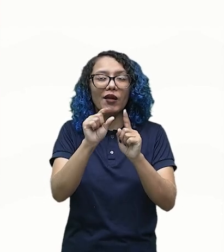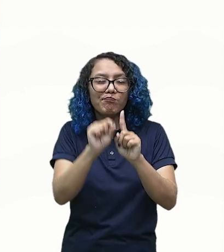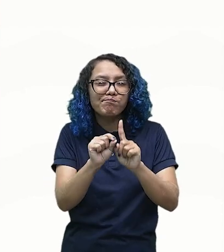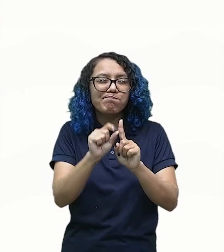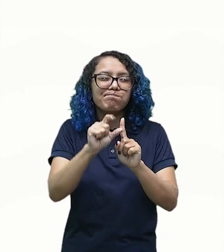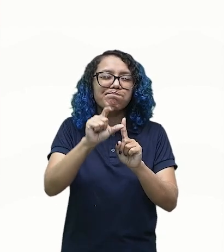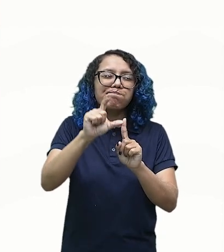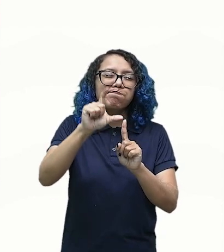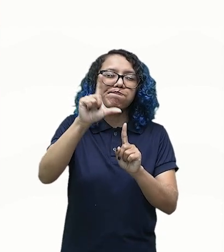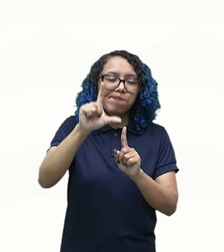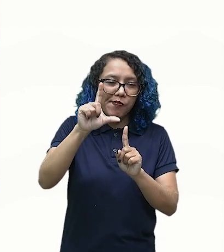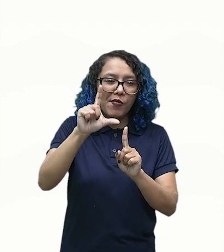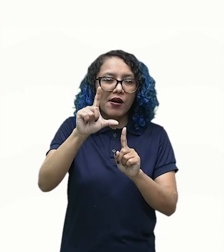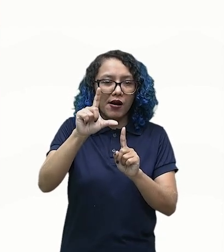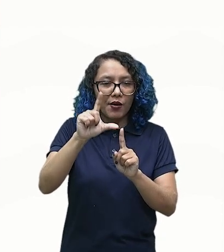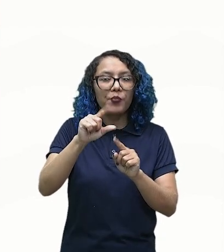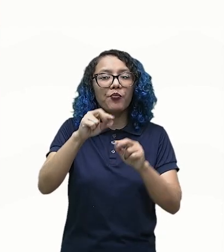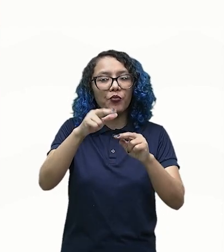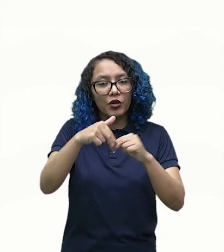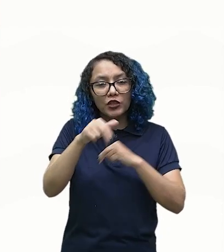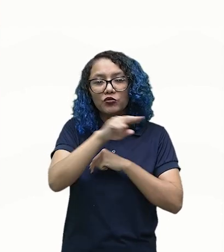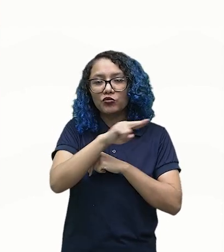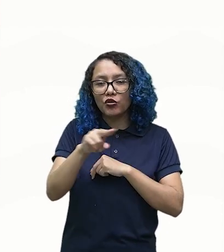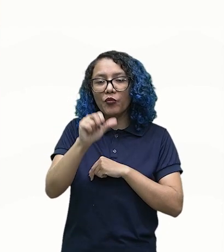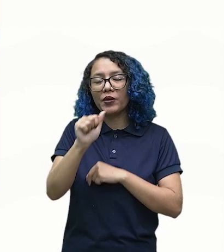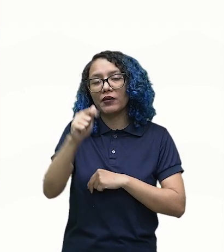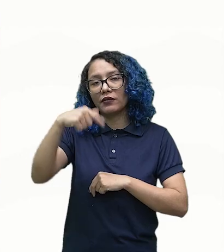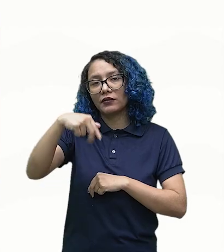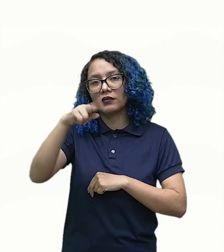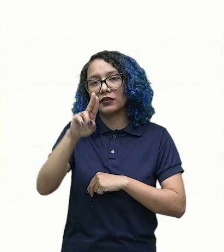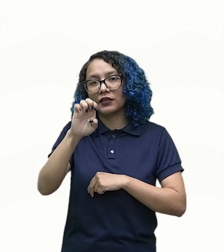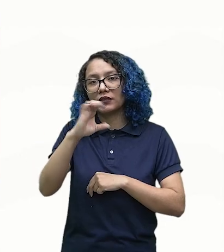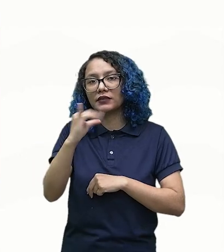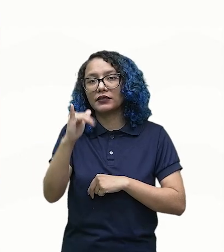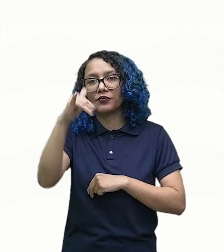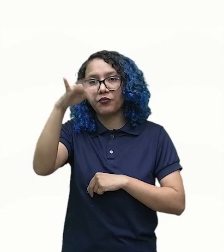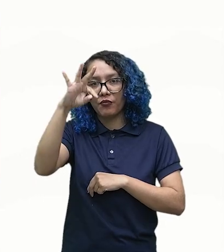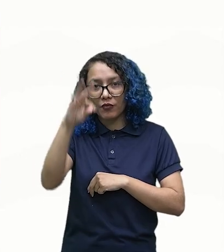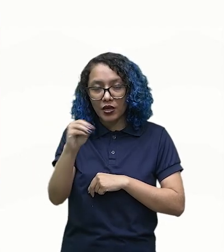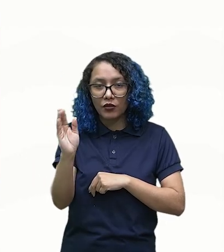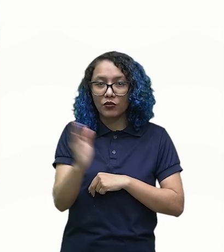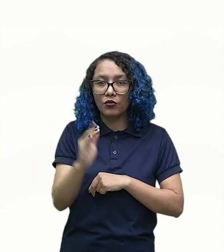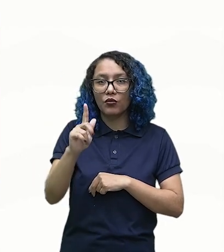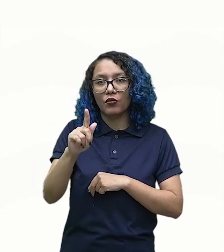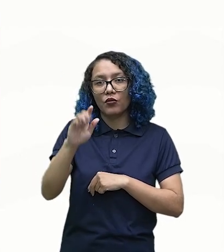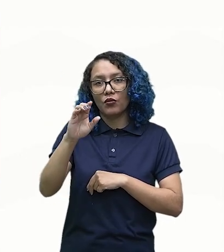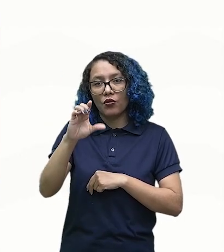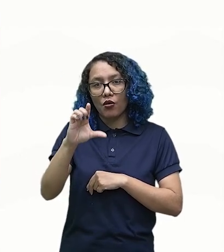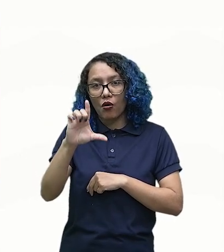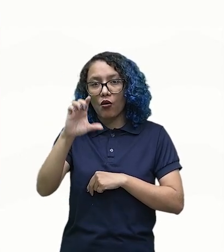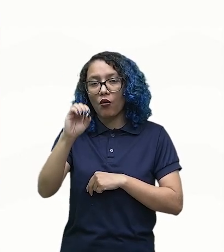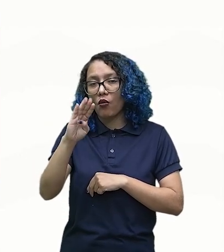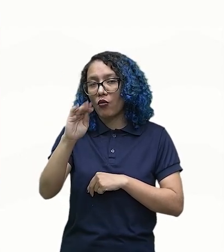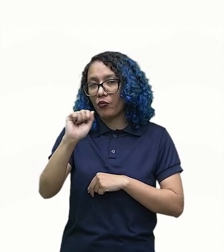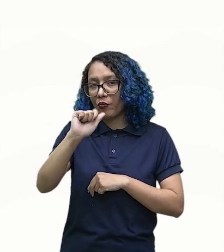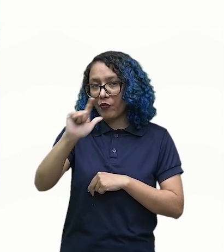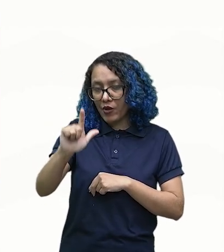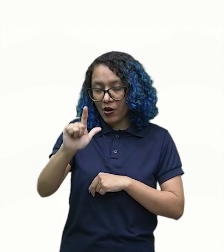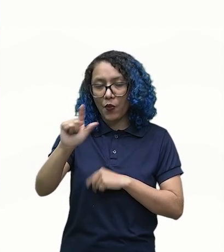que denominamos de aquecimento global. Então, o que é o aquecimento global que vimos até aqui?